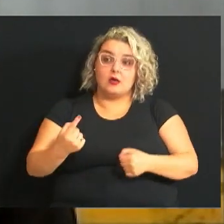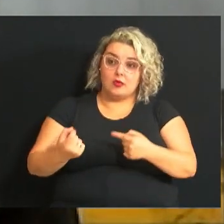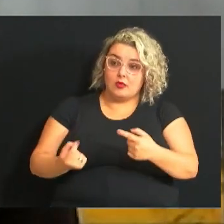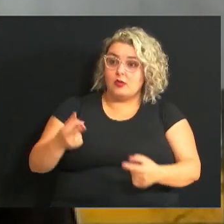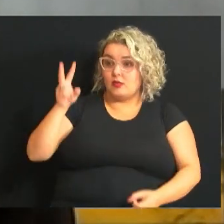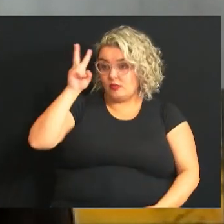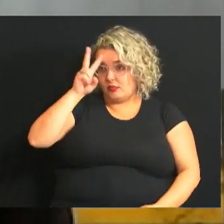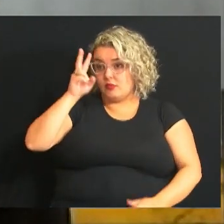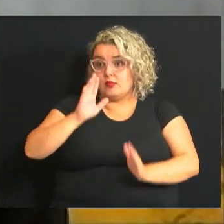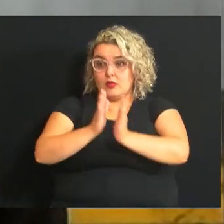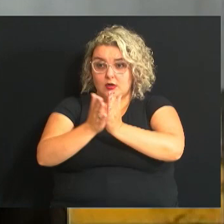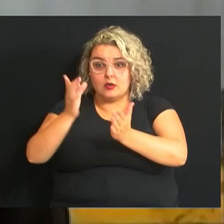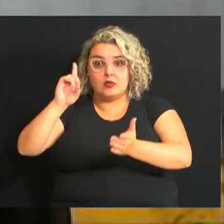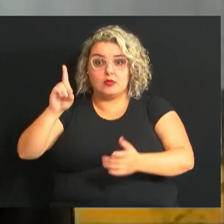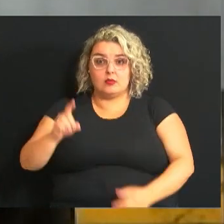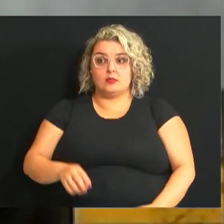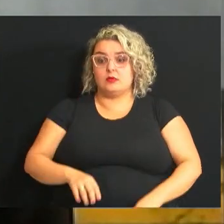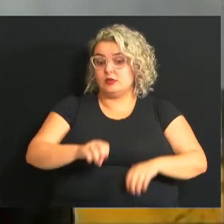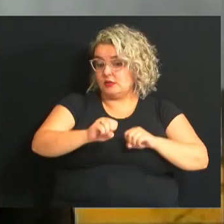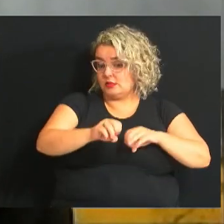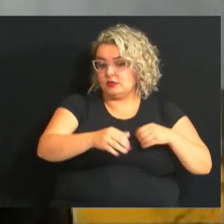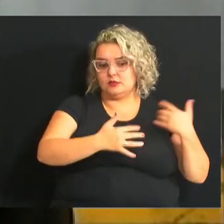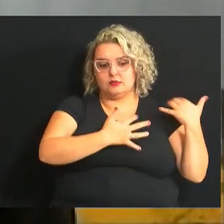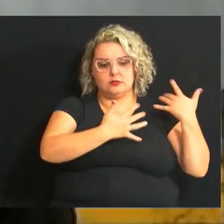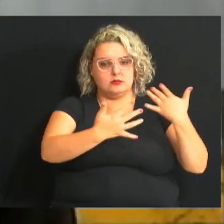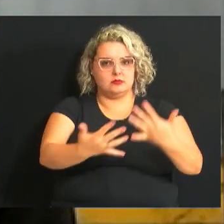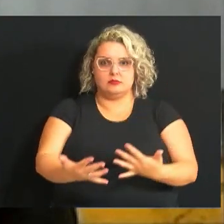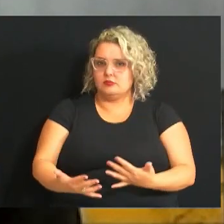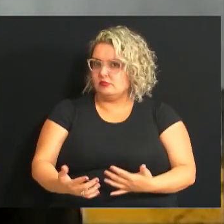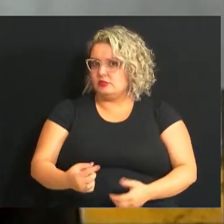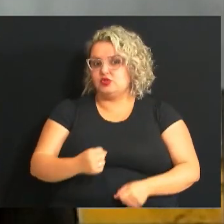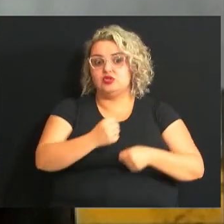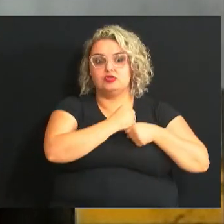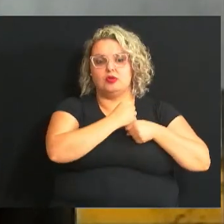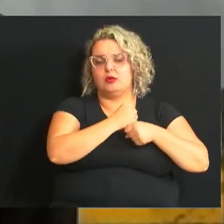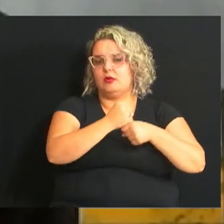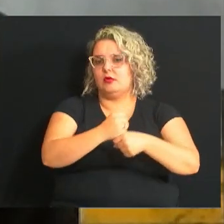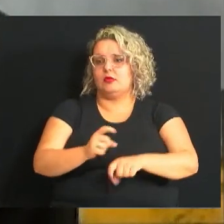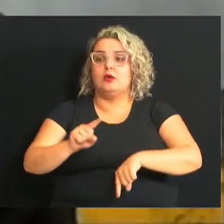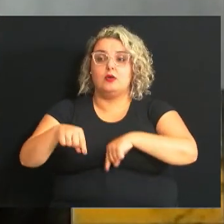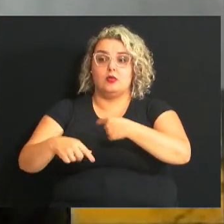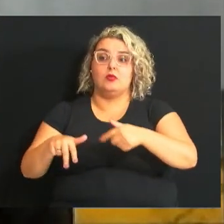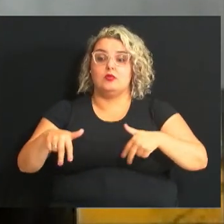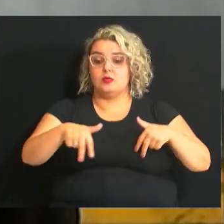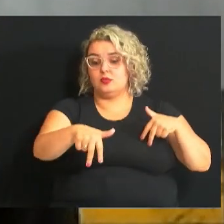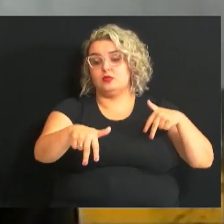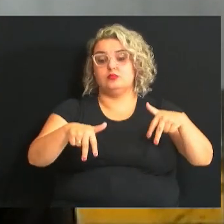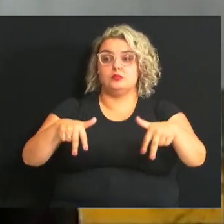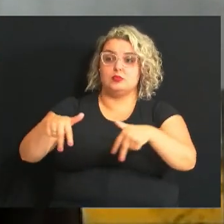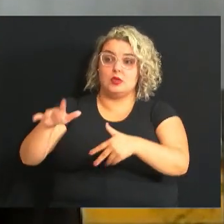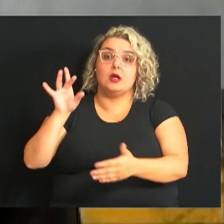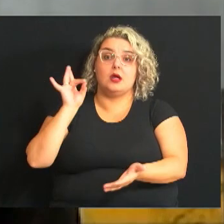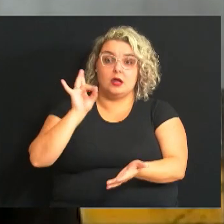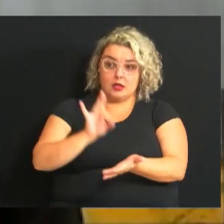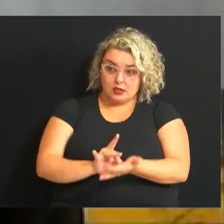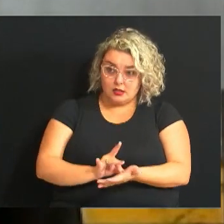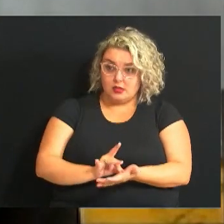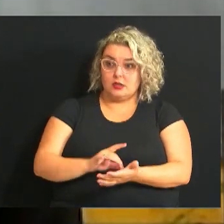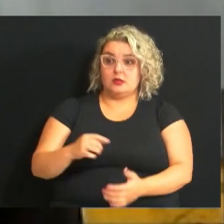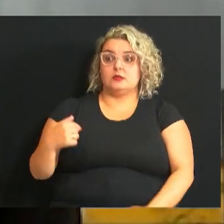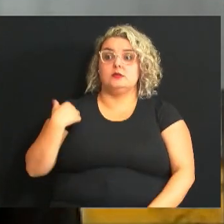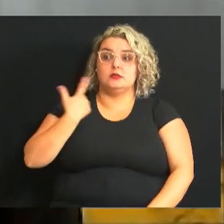ensinamentos milenares, né, que está na Bíblia. Outras histórias são de personagens reais da nossa